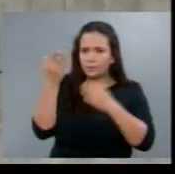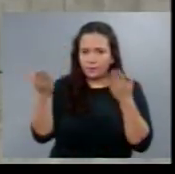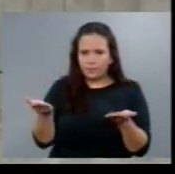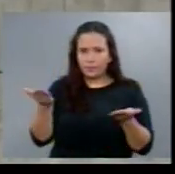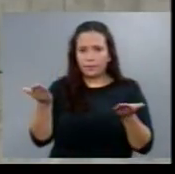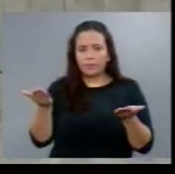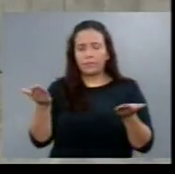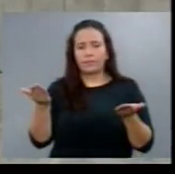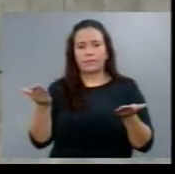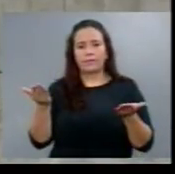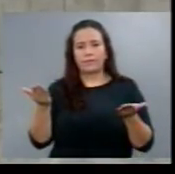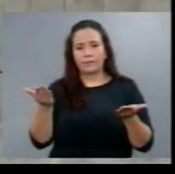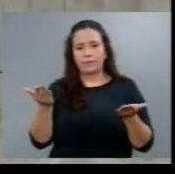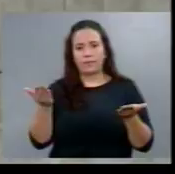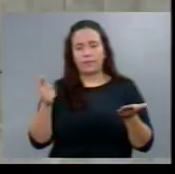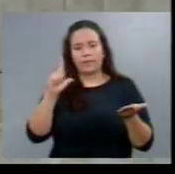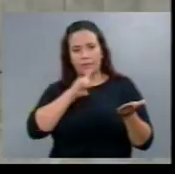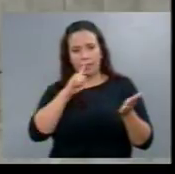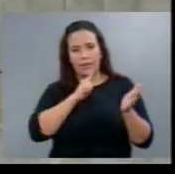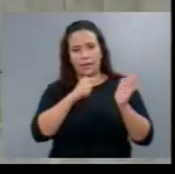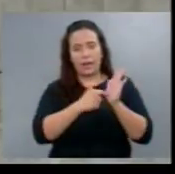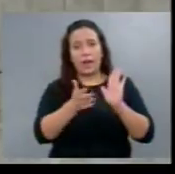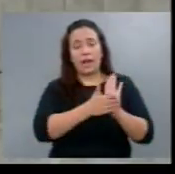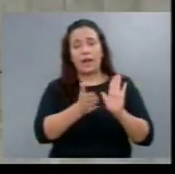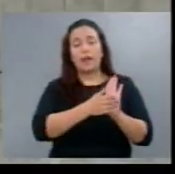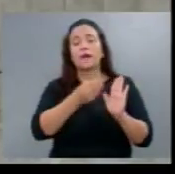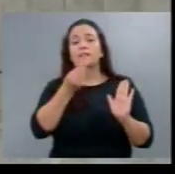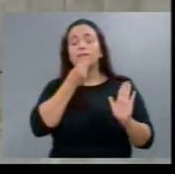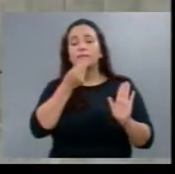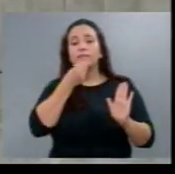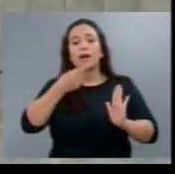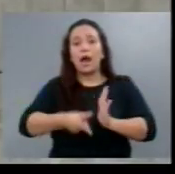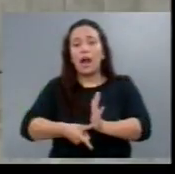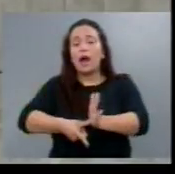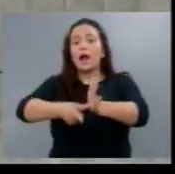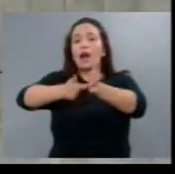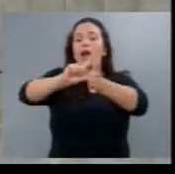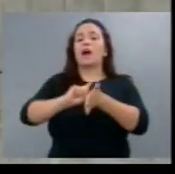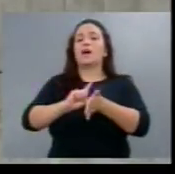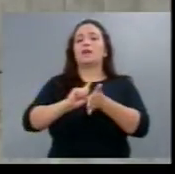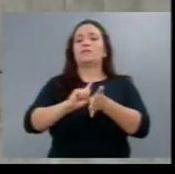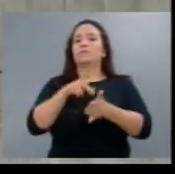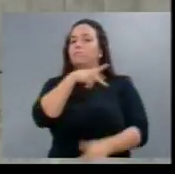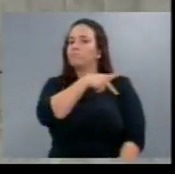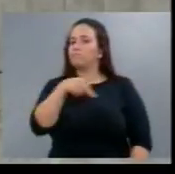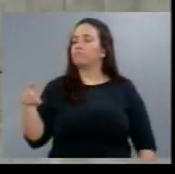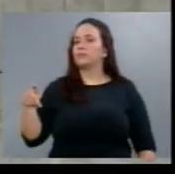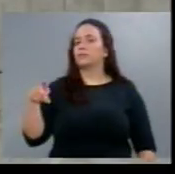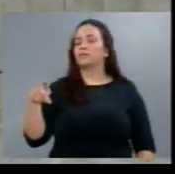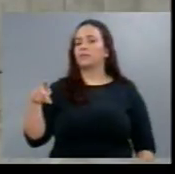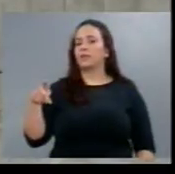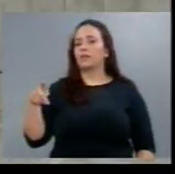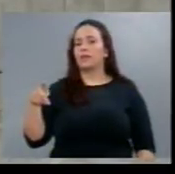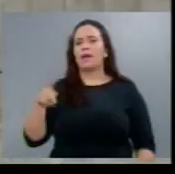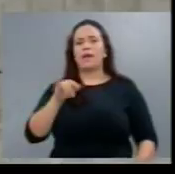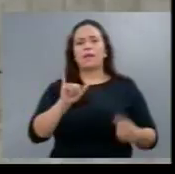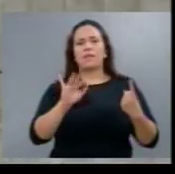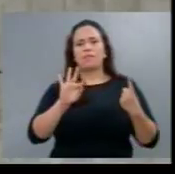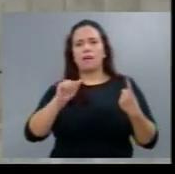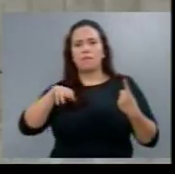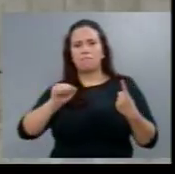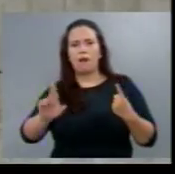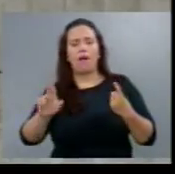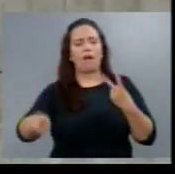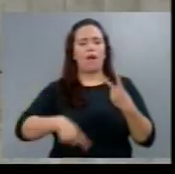essas mirabolâncias que não foram feitas nos governos antecedentes, vindo lá do Itamar, vindo